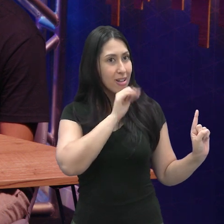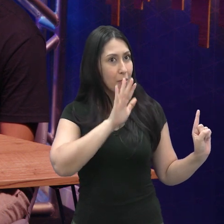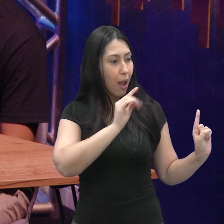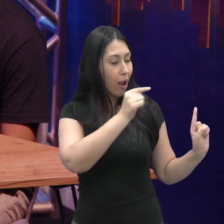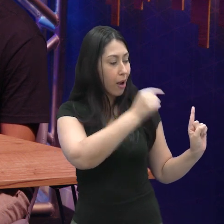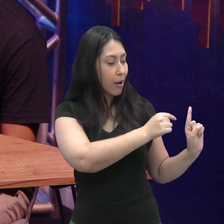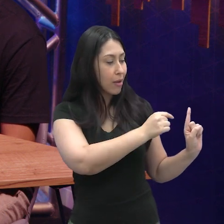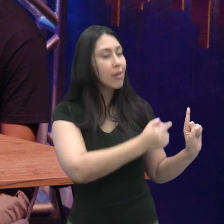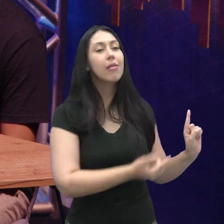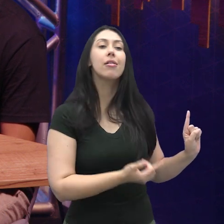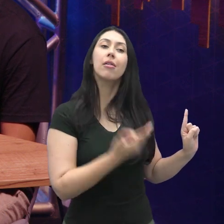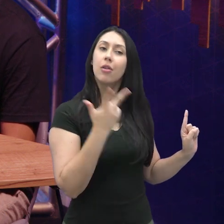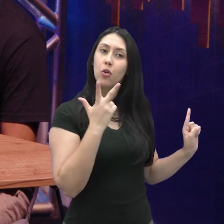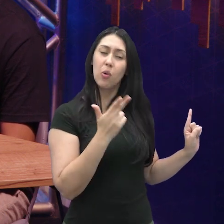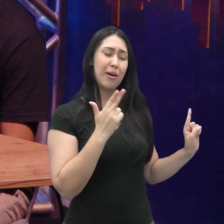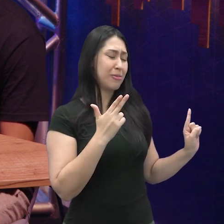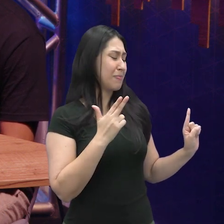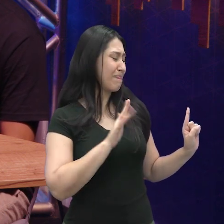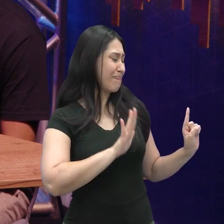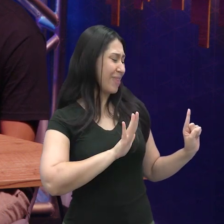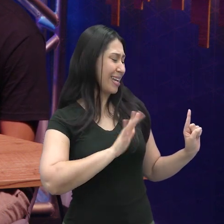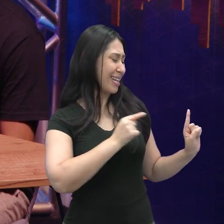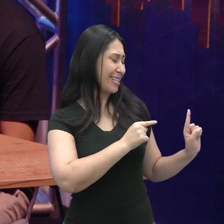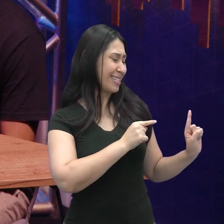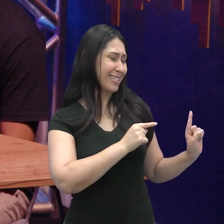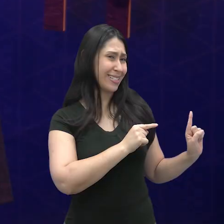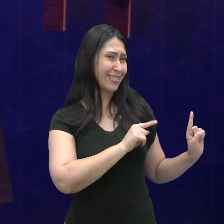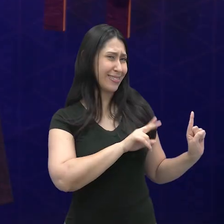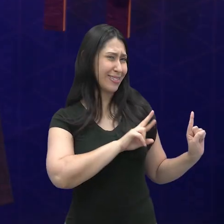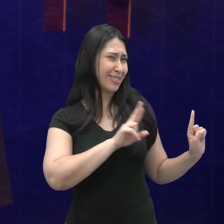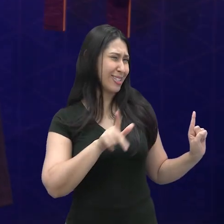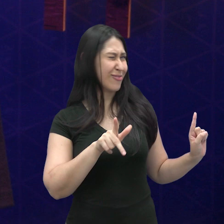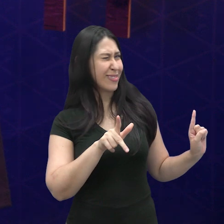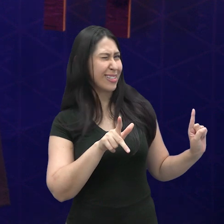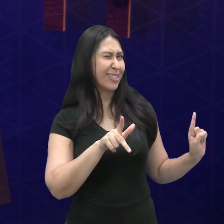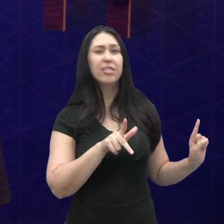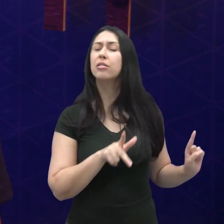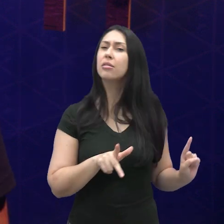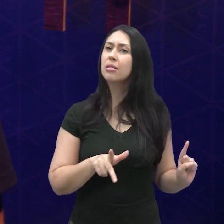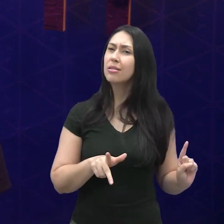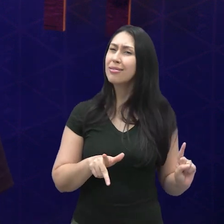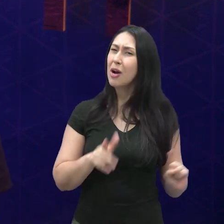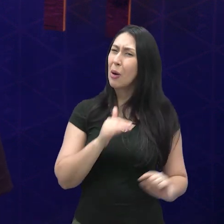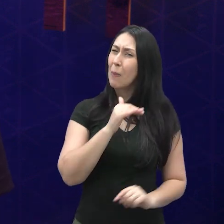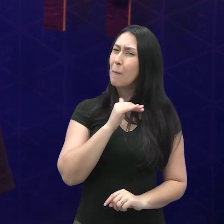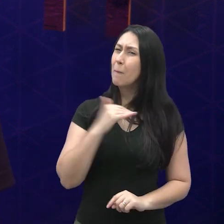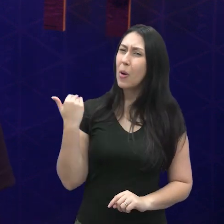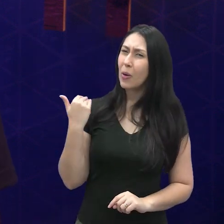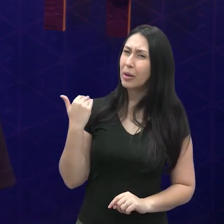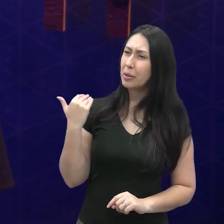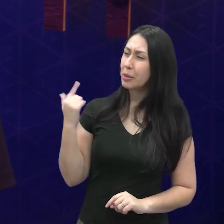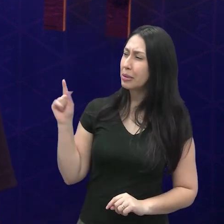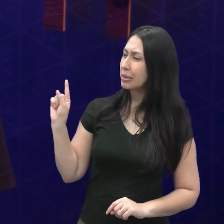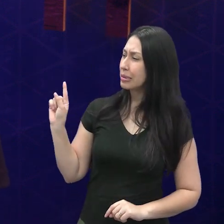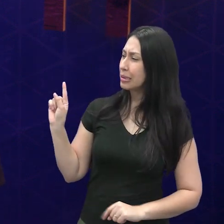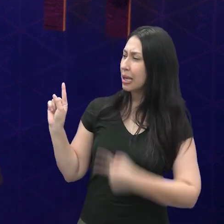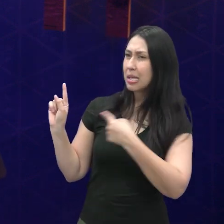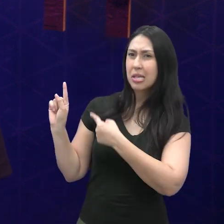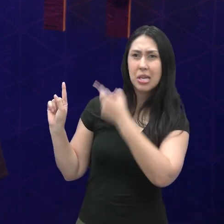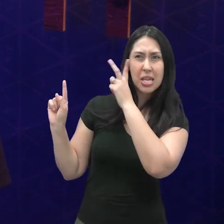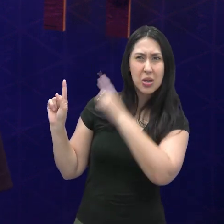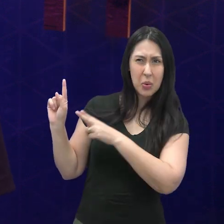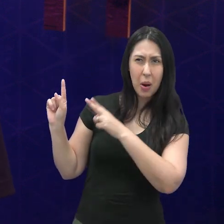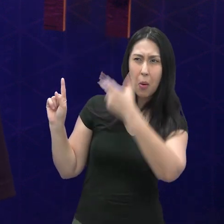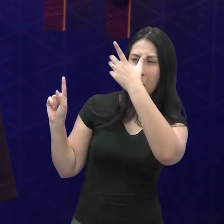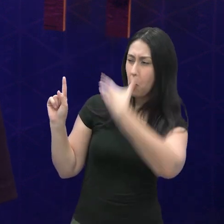que vai ter essa outra coisa que também é você, só que não é você. Então você vai morrer, mas vai ter alguém, um xerox